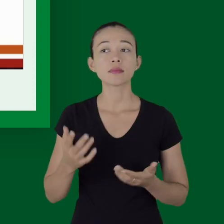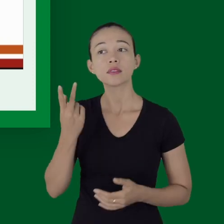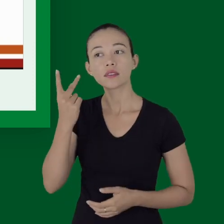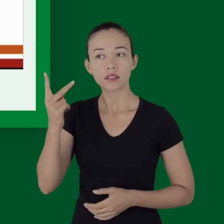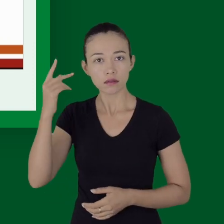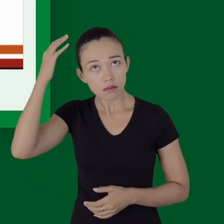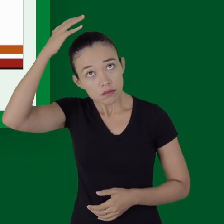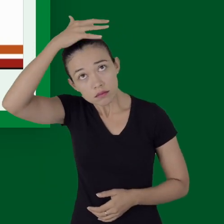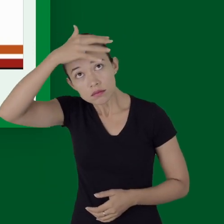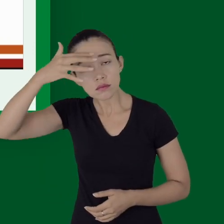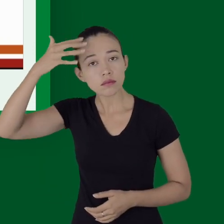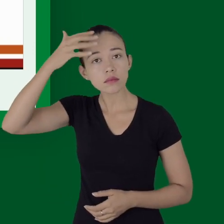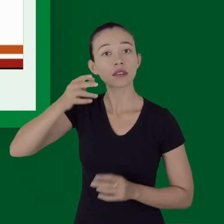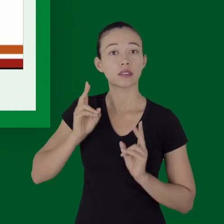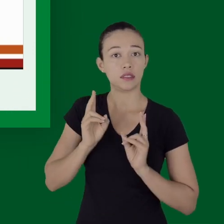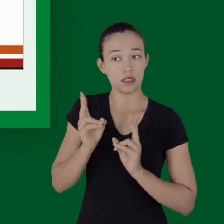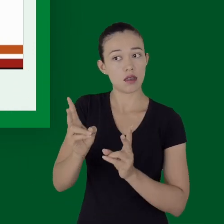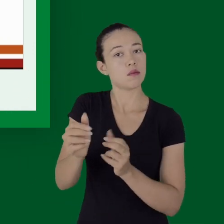Fazer o monitoramento